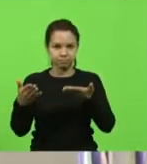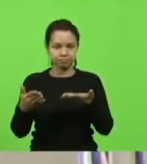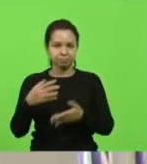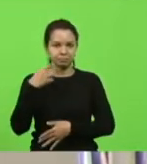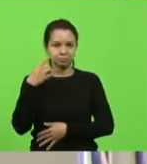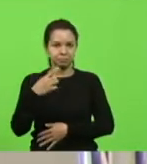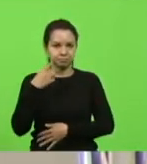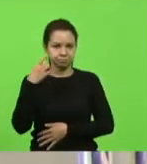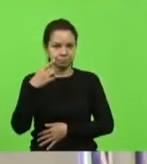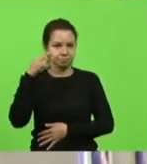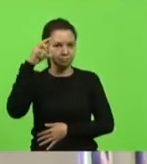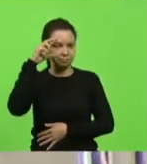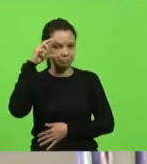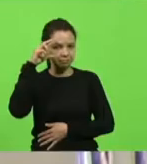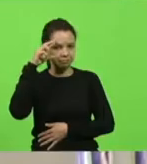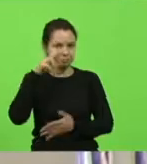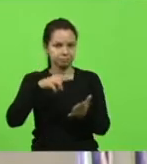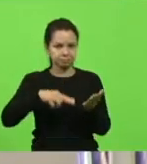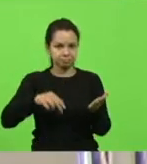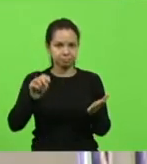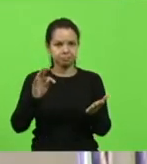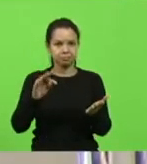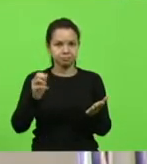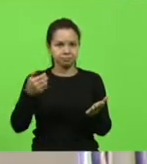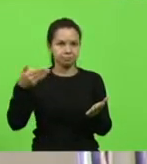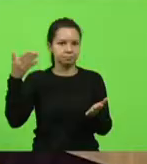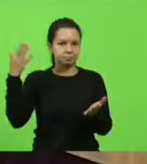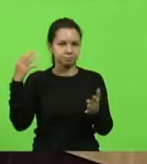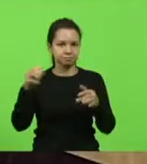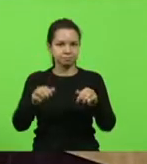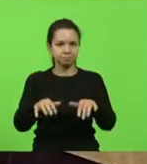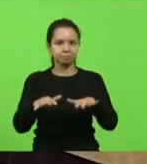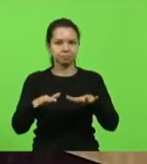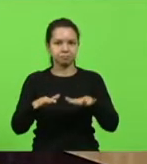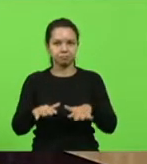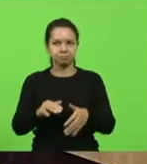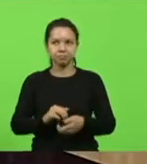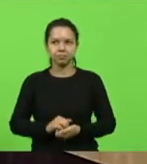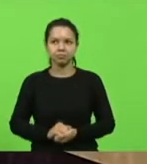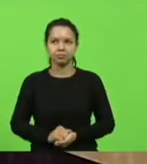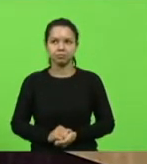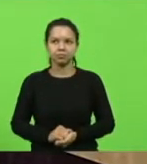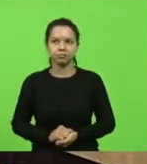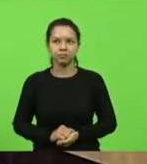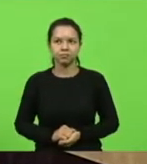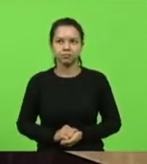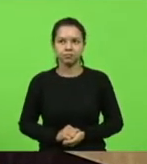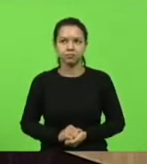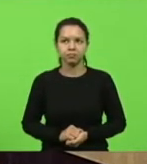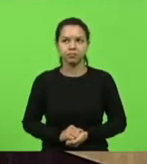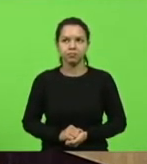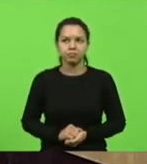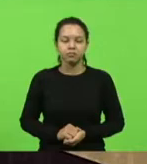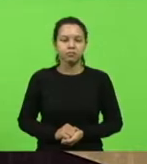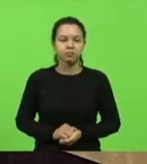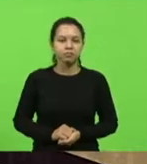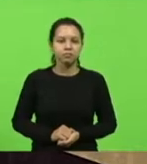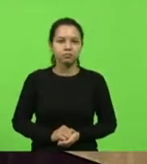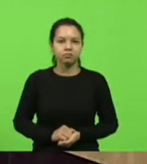Ricardo Alba Para que proceda a leitura da ata da sessão anterior a Oi